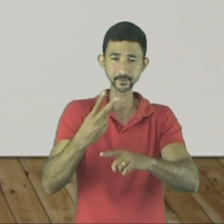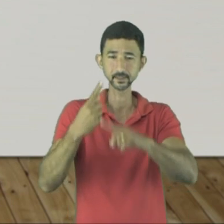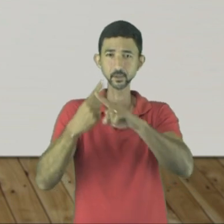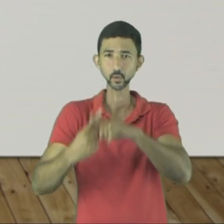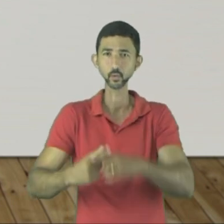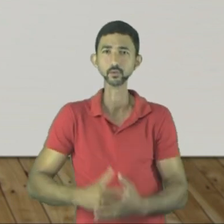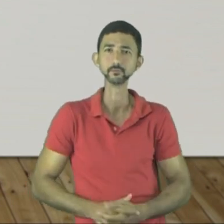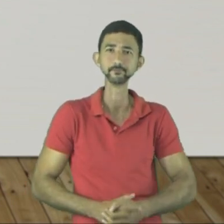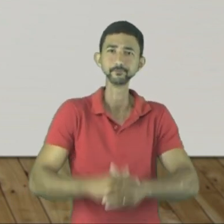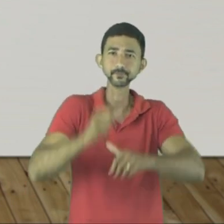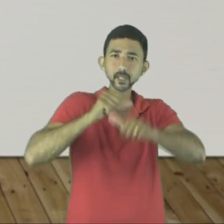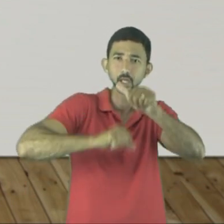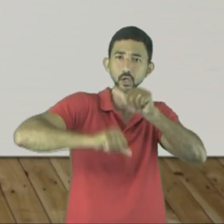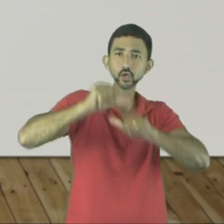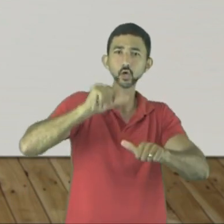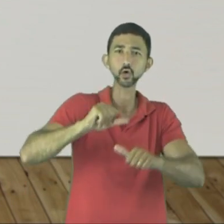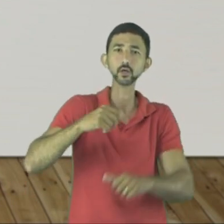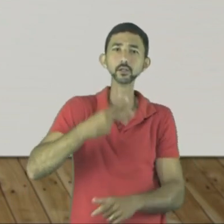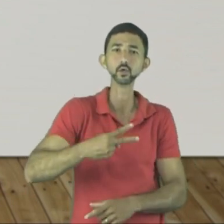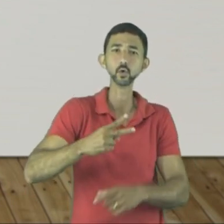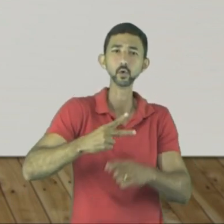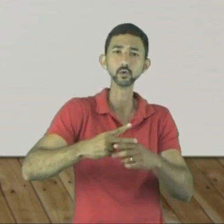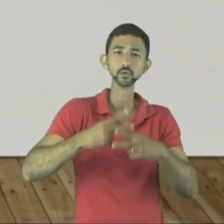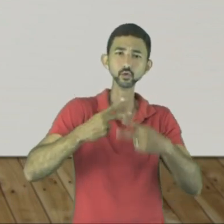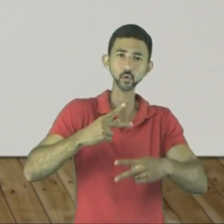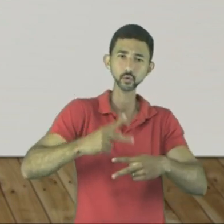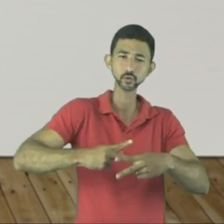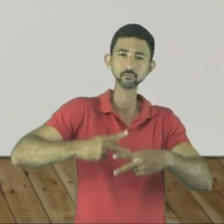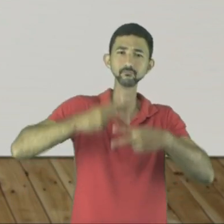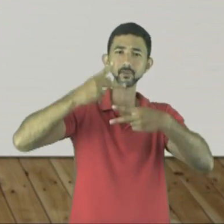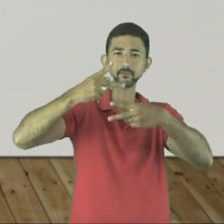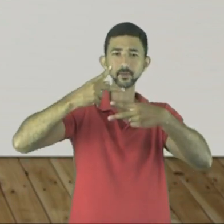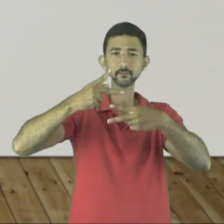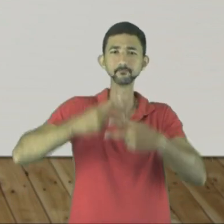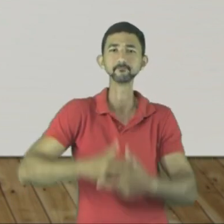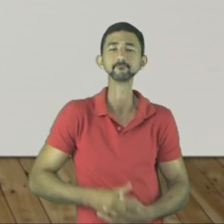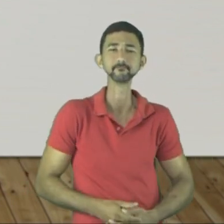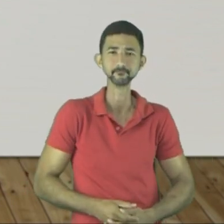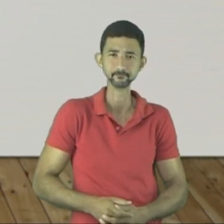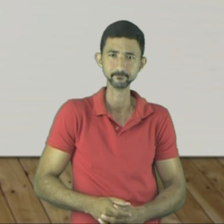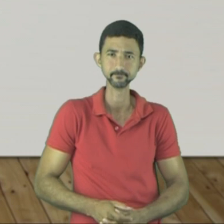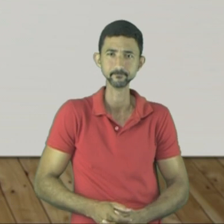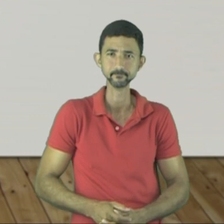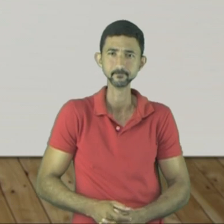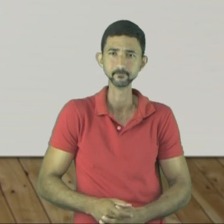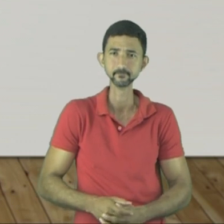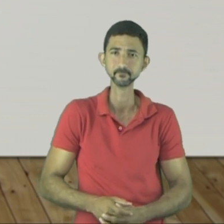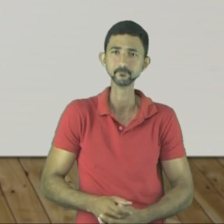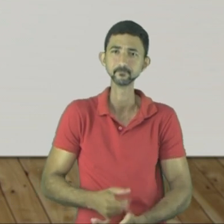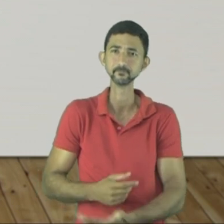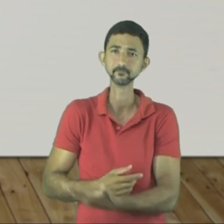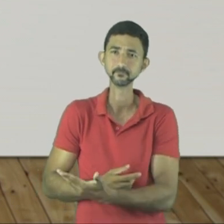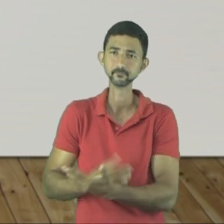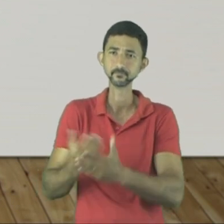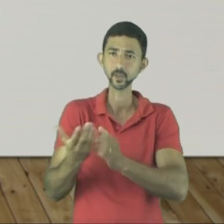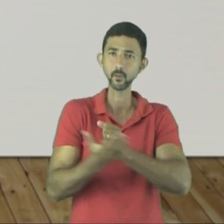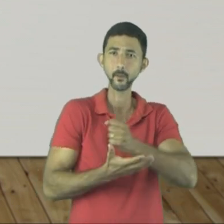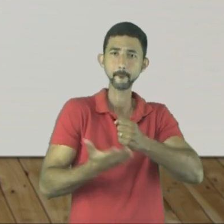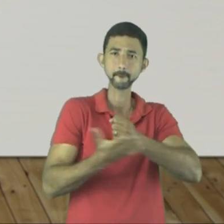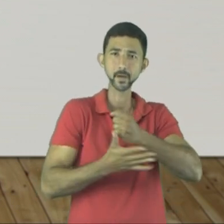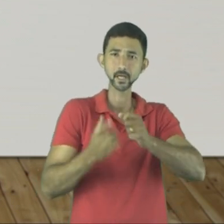posso transformar em uma potenciação, ó, que é, no caso, o número que se repete, vem para cá para baixo, eu chamo de